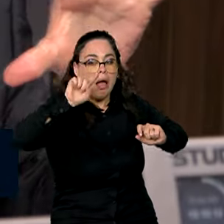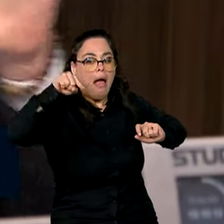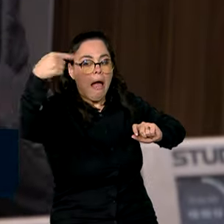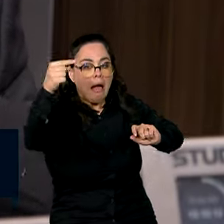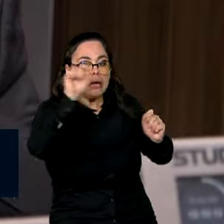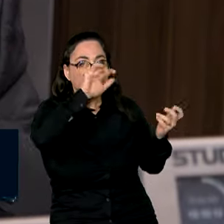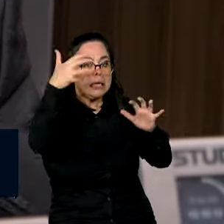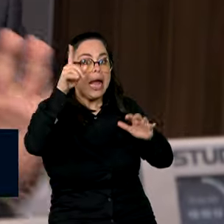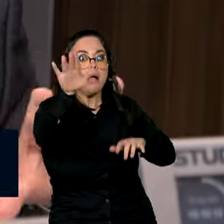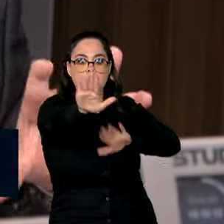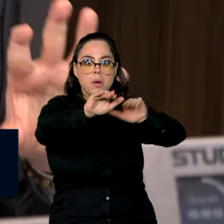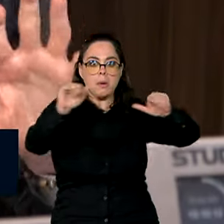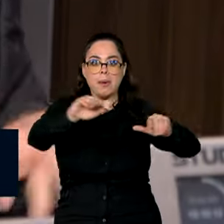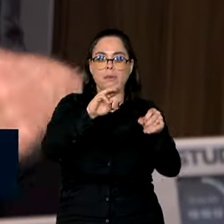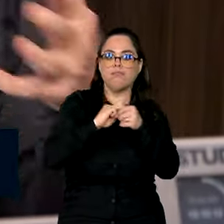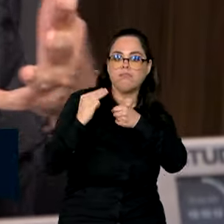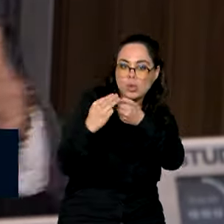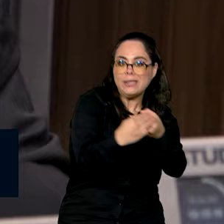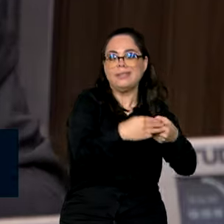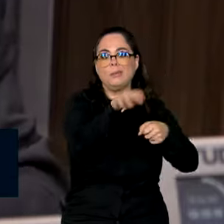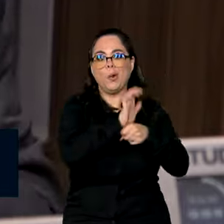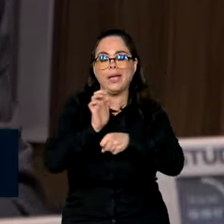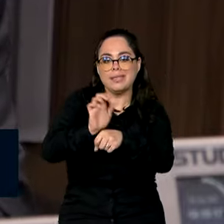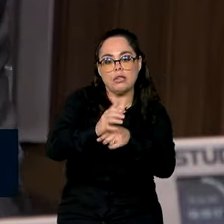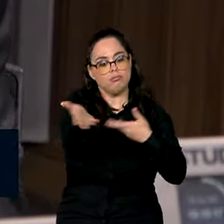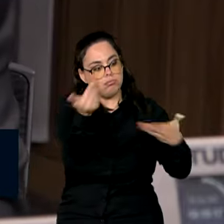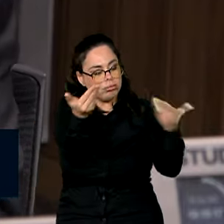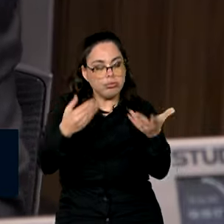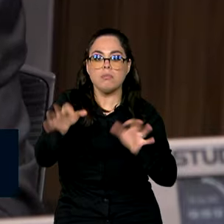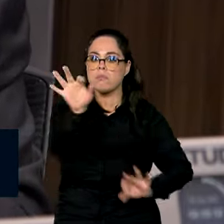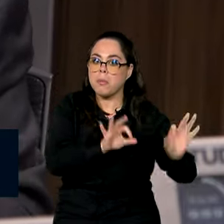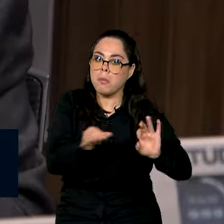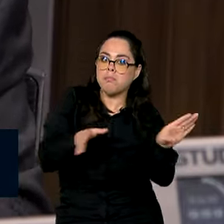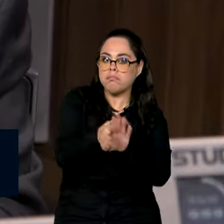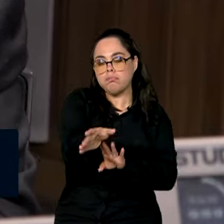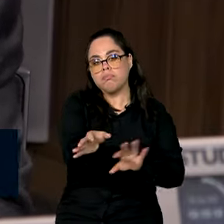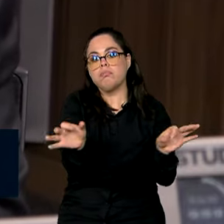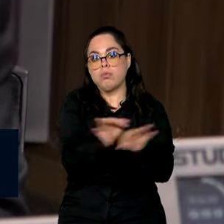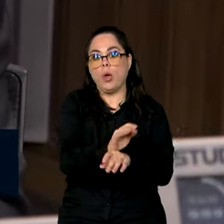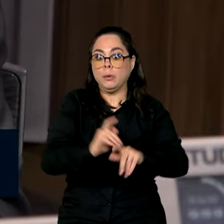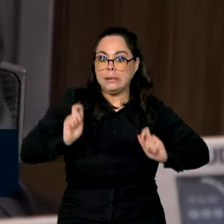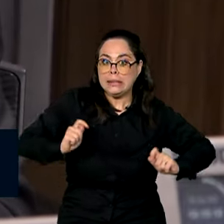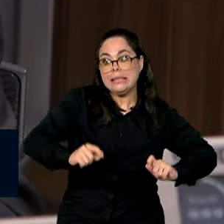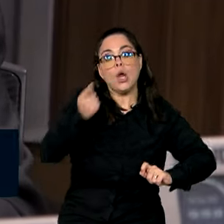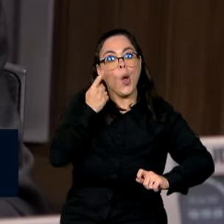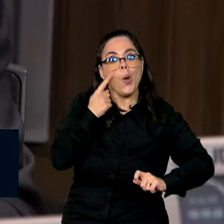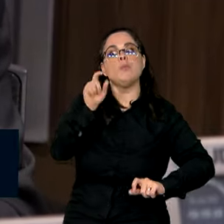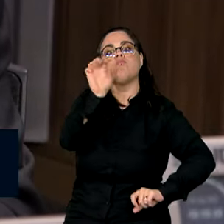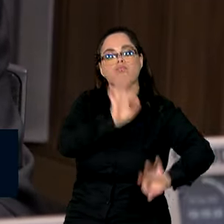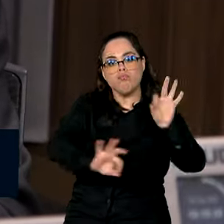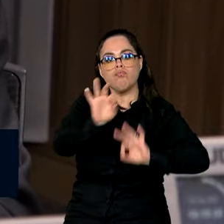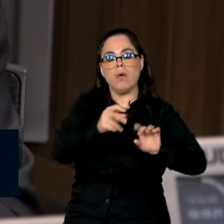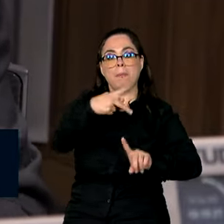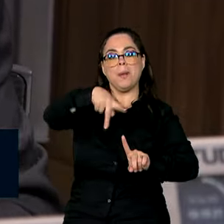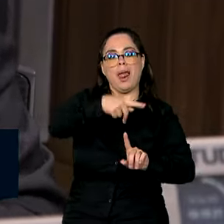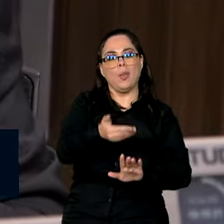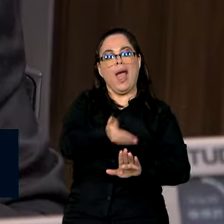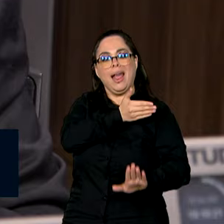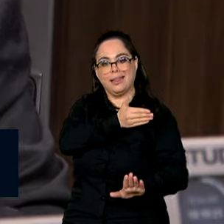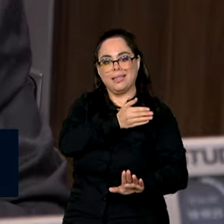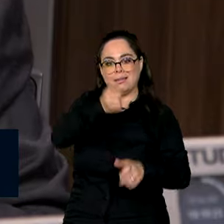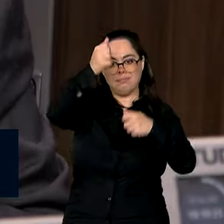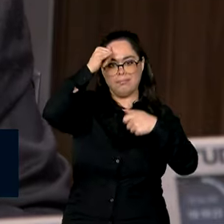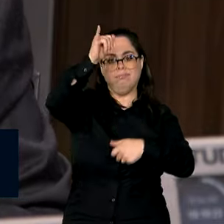estados e municípios eh trabalhando na preparação da possibilidade da do desastre vir